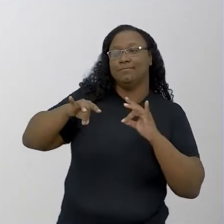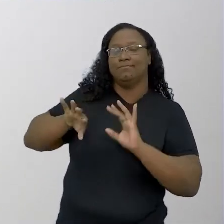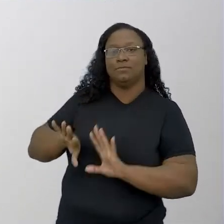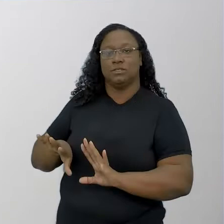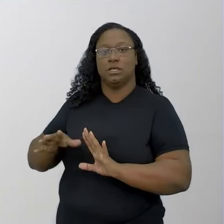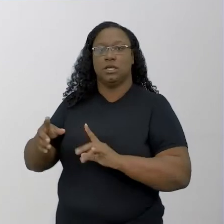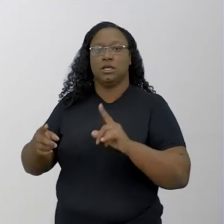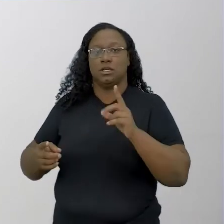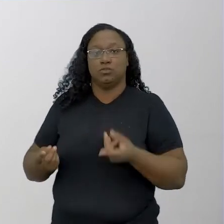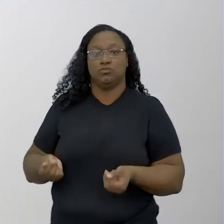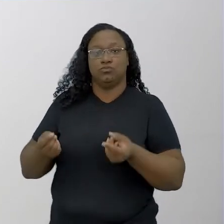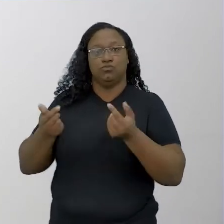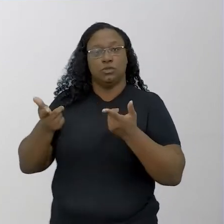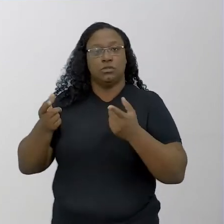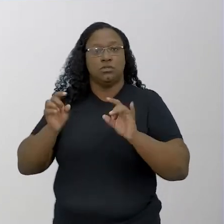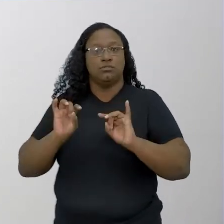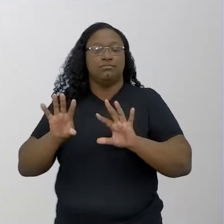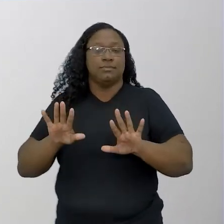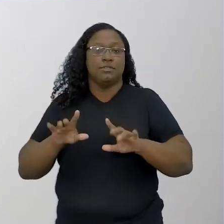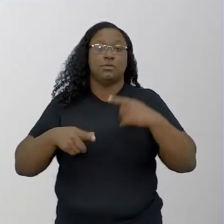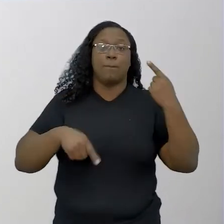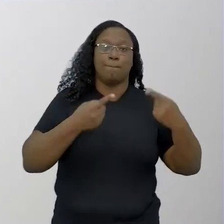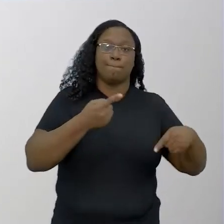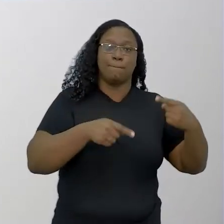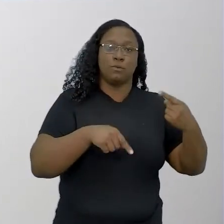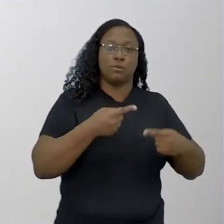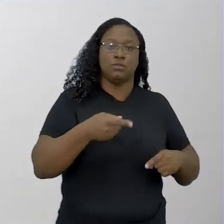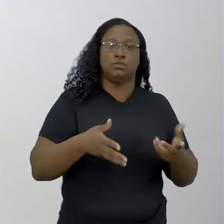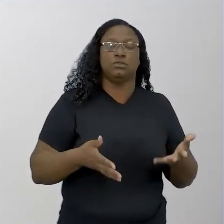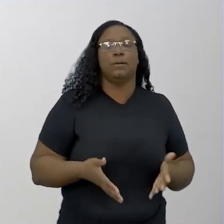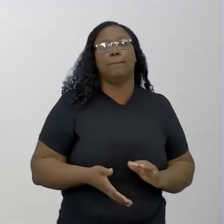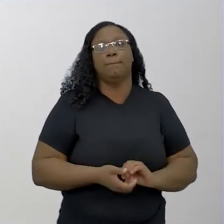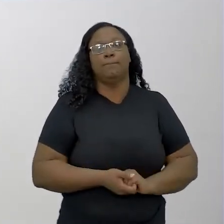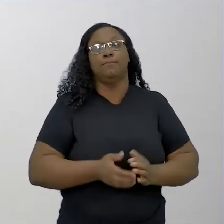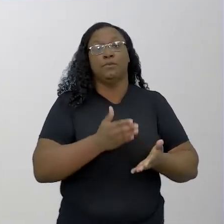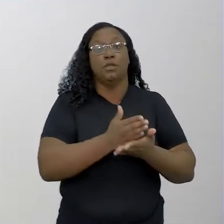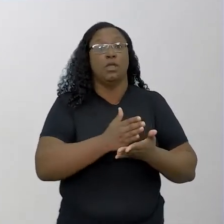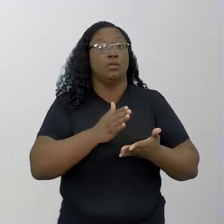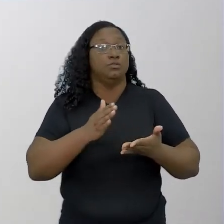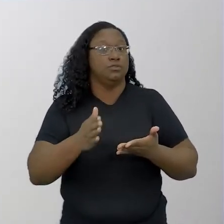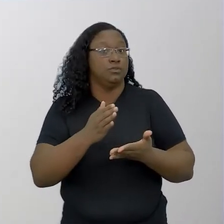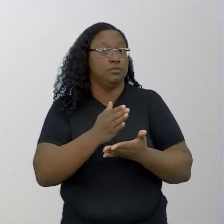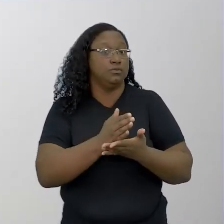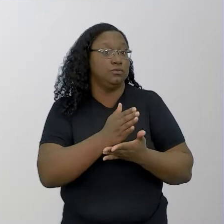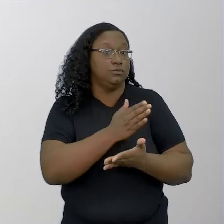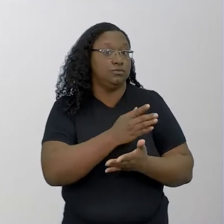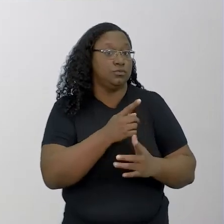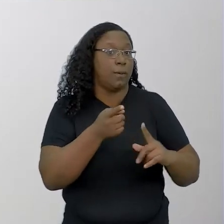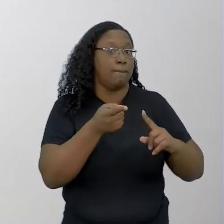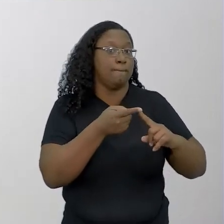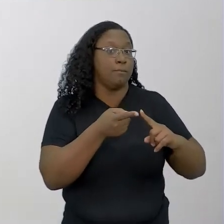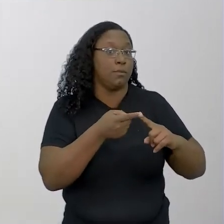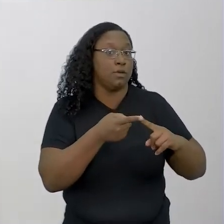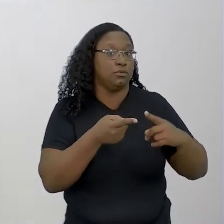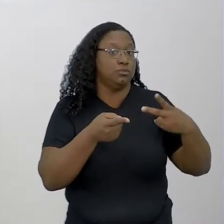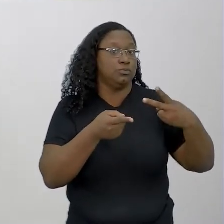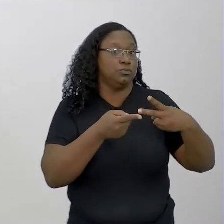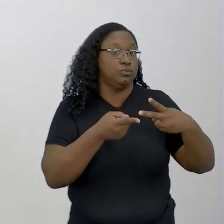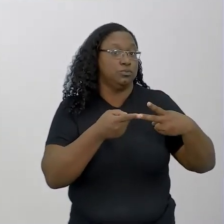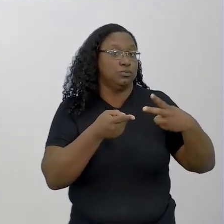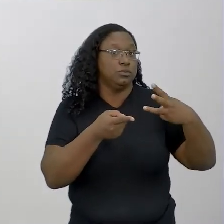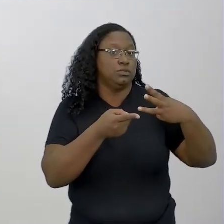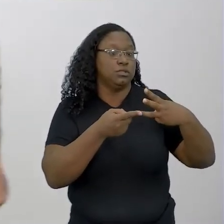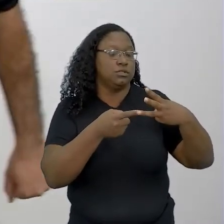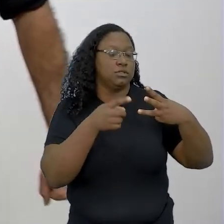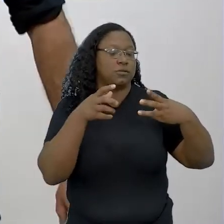entrando mais nas questões sociopolíticas, a gente divide em primeiro, em segundo e em terceiro setor.